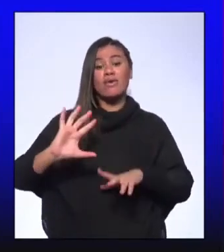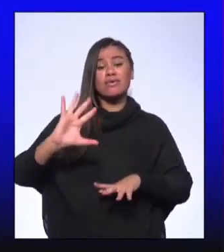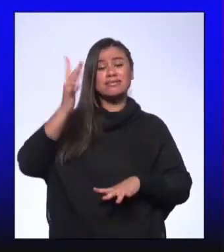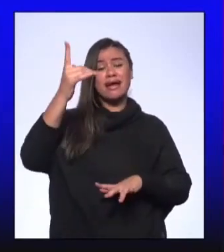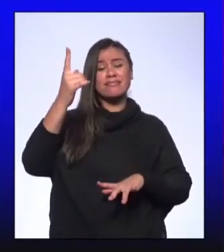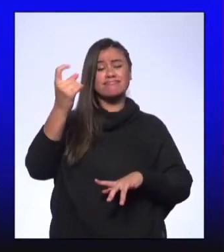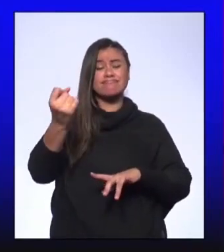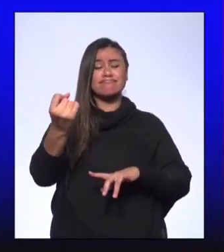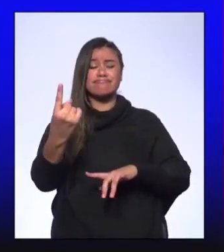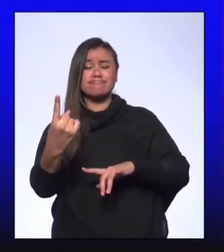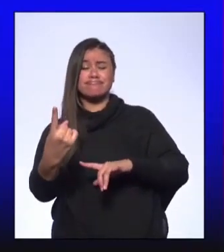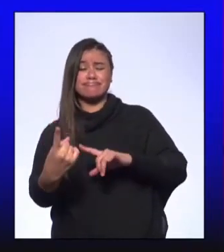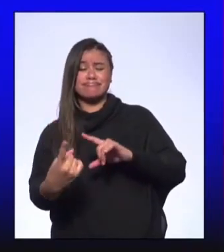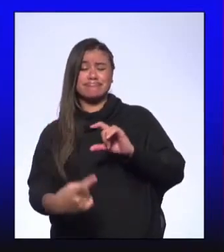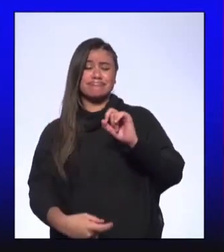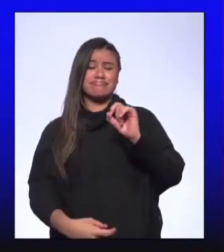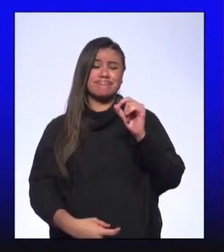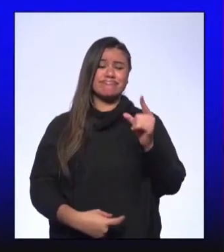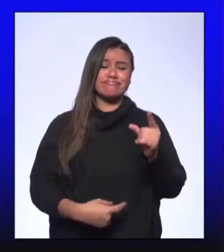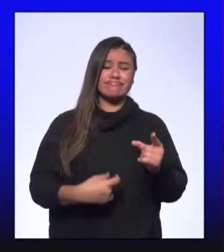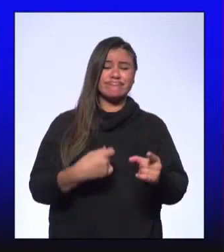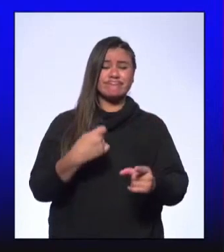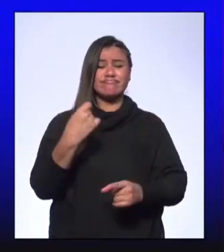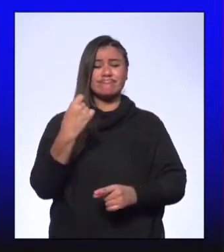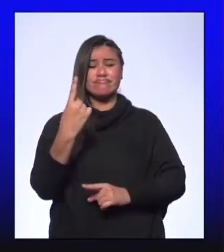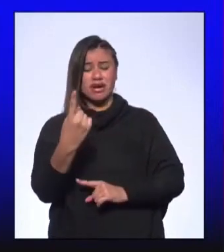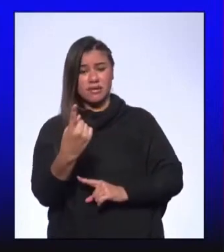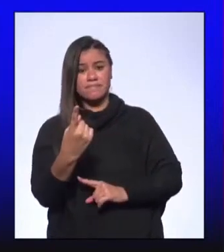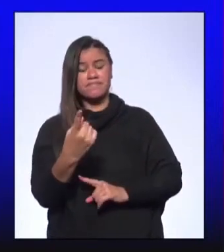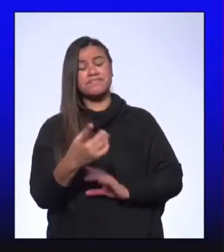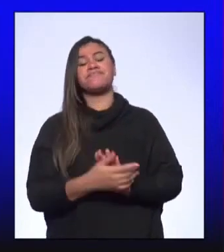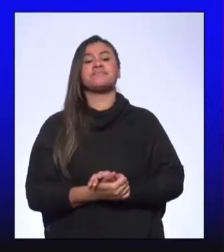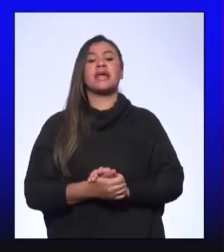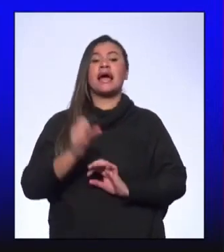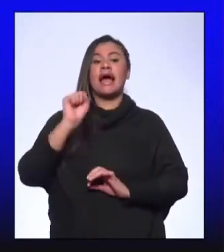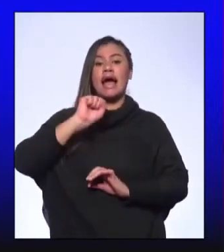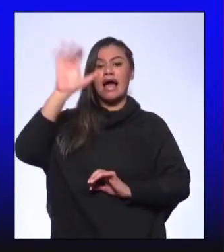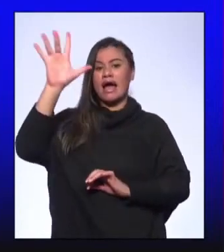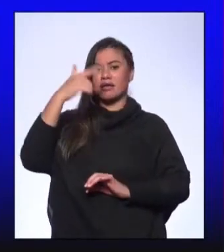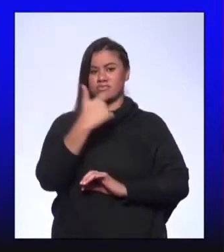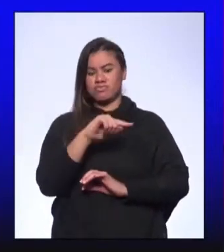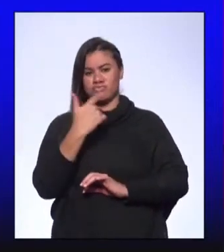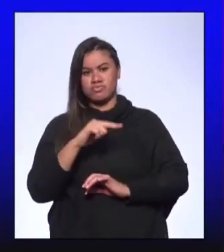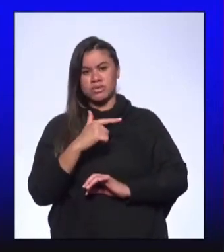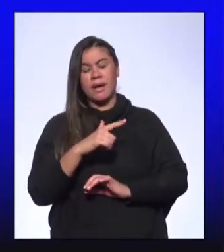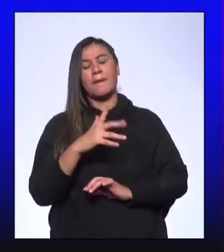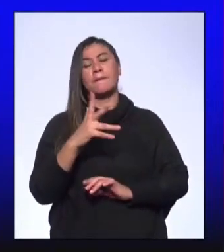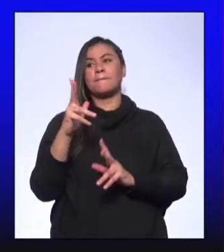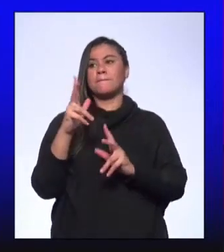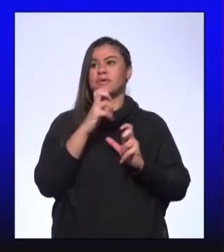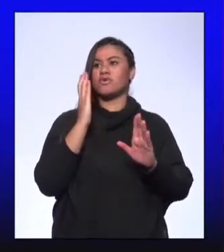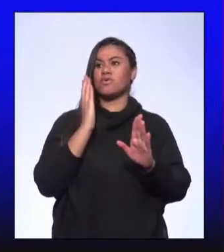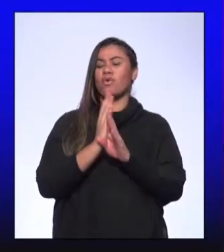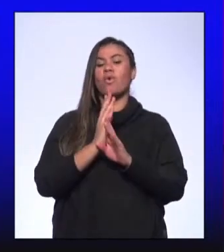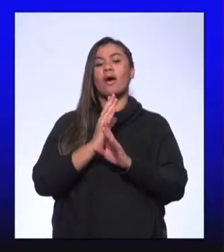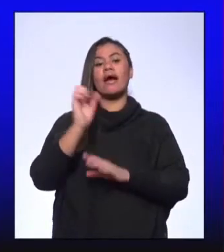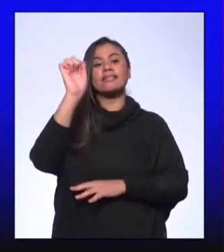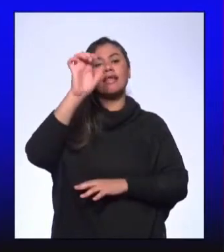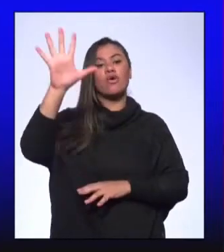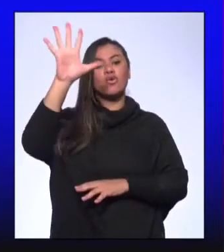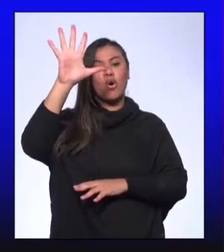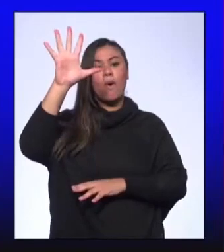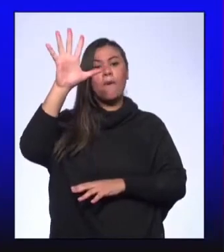crianças, mas que têm sido descritas, não foram vistas na Ásia, só foram percebidas na Europa, nos Estados Unidos, e